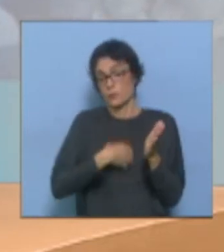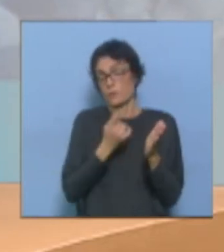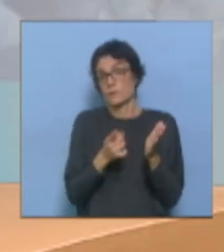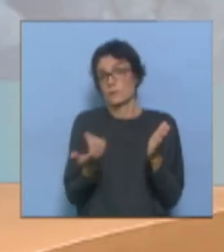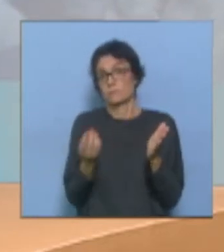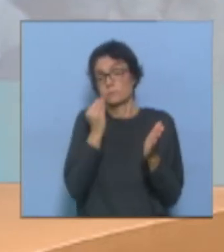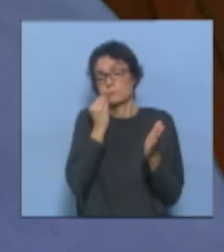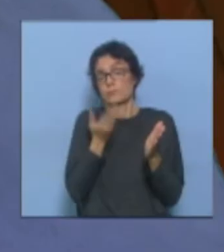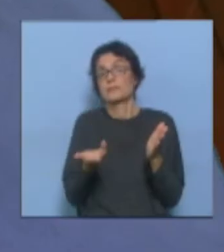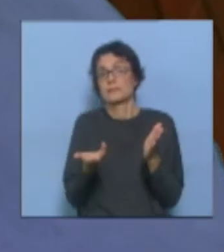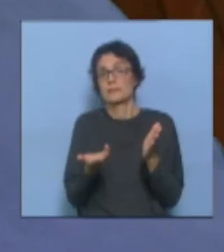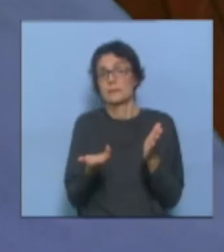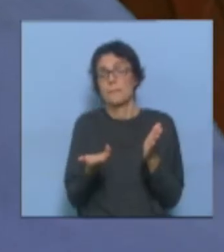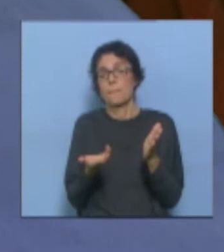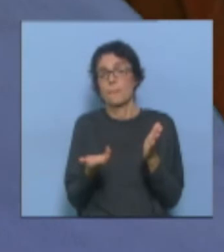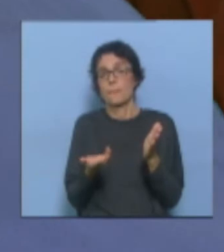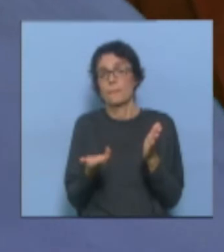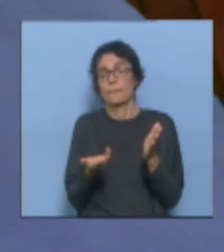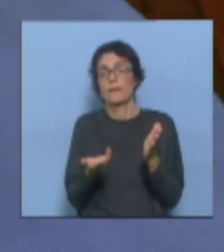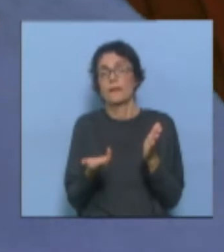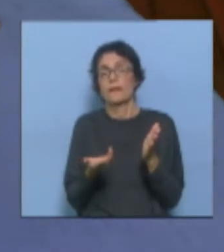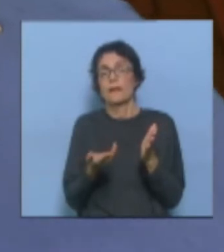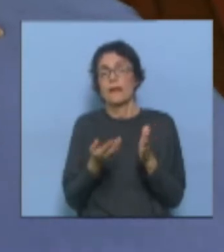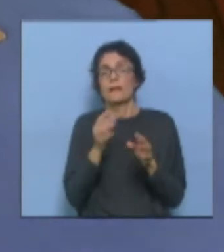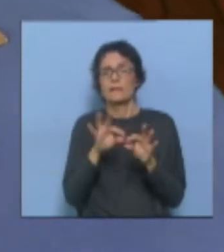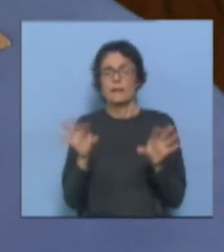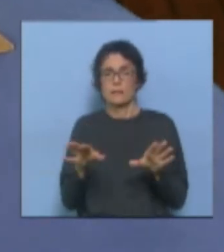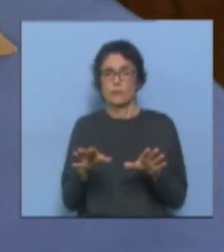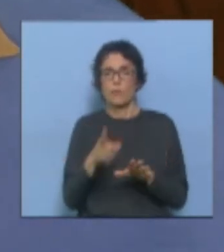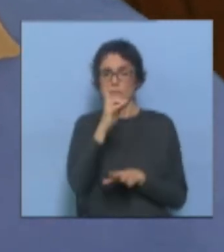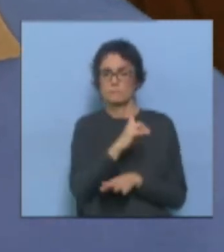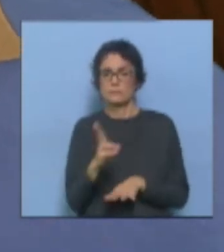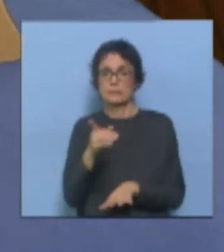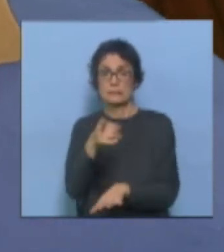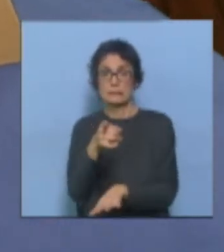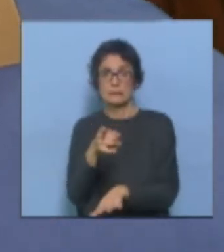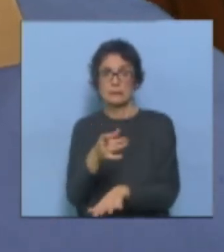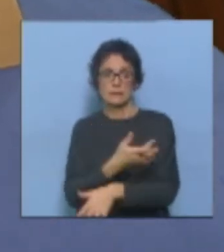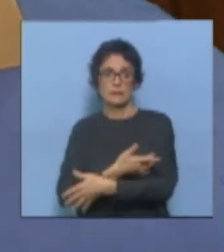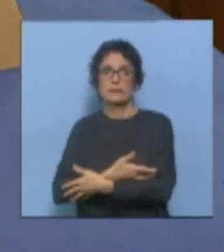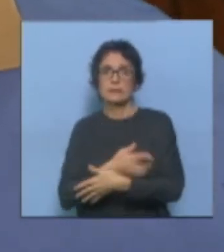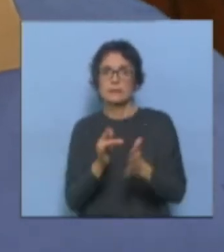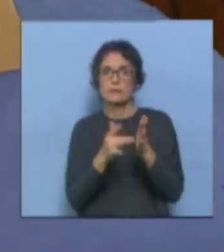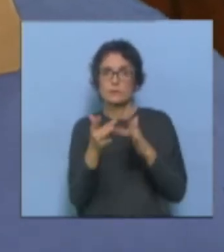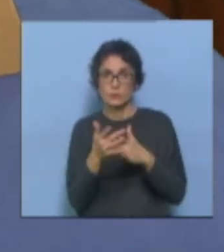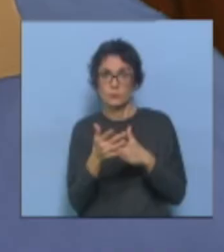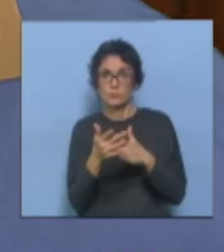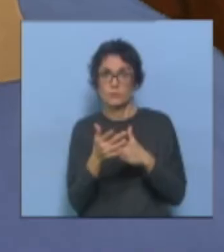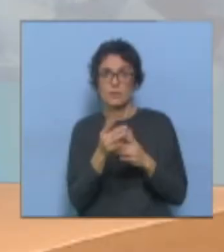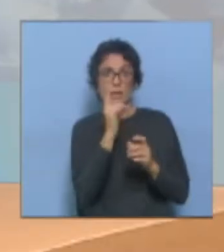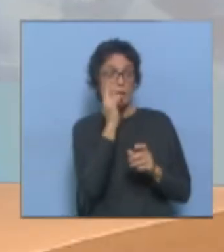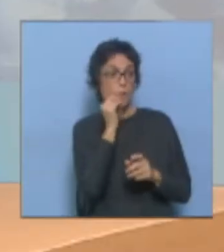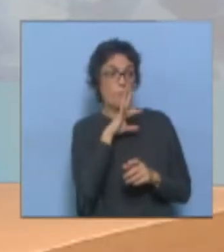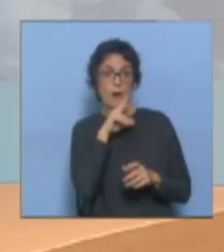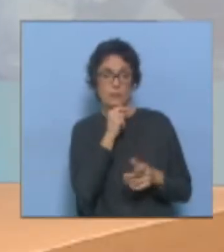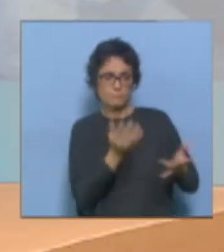deste dia. Isto é, à semelhança desta consagração de Jesus que fazem os seus pais, nós tomamos esse